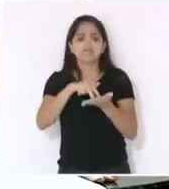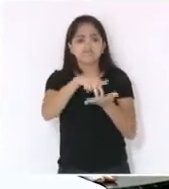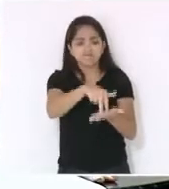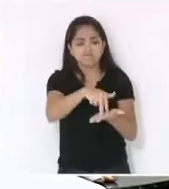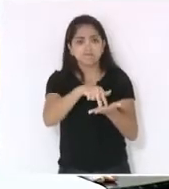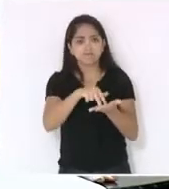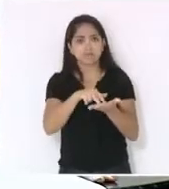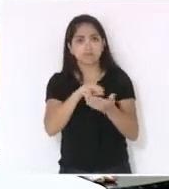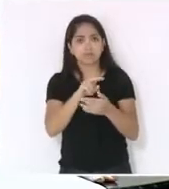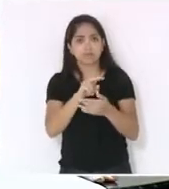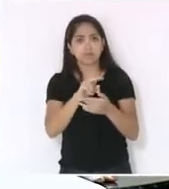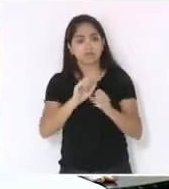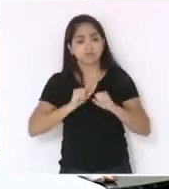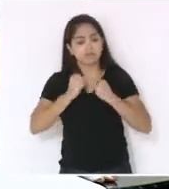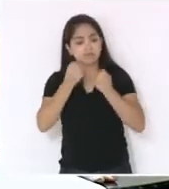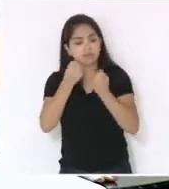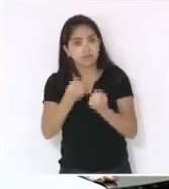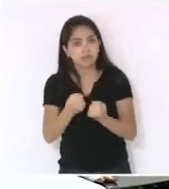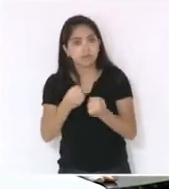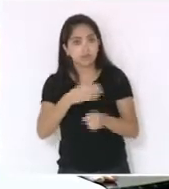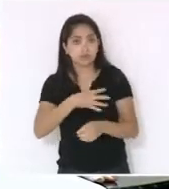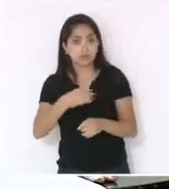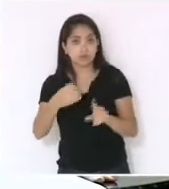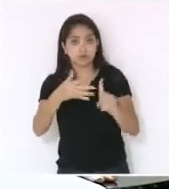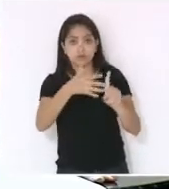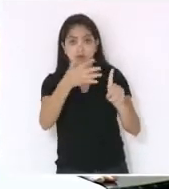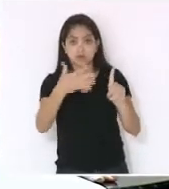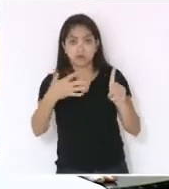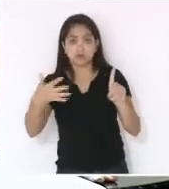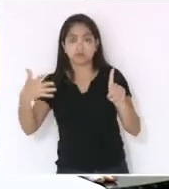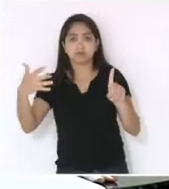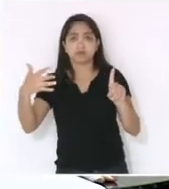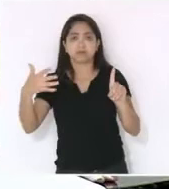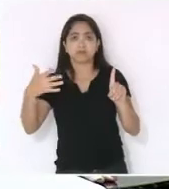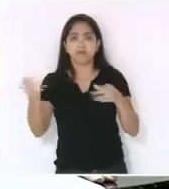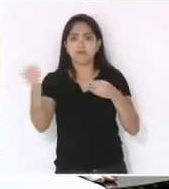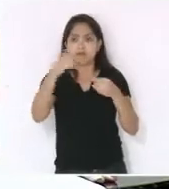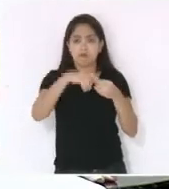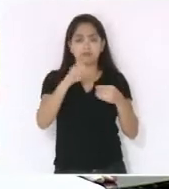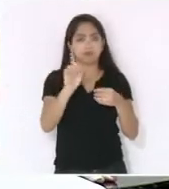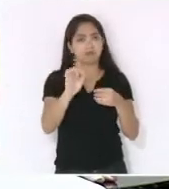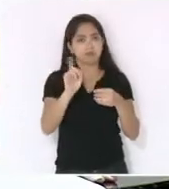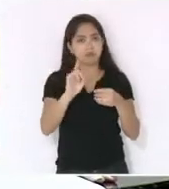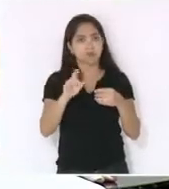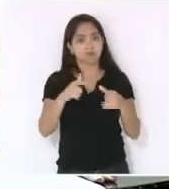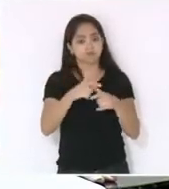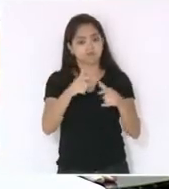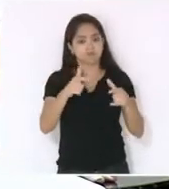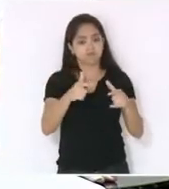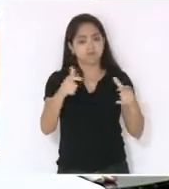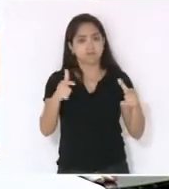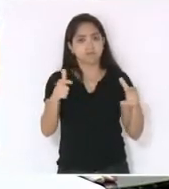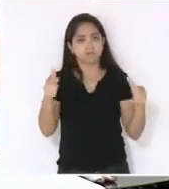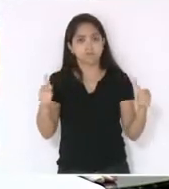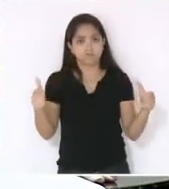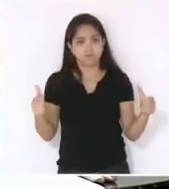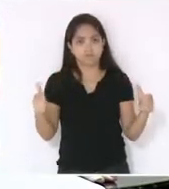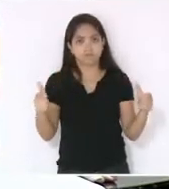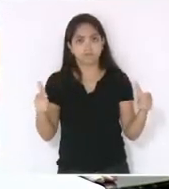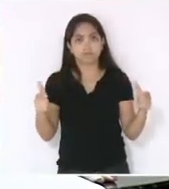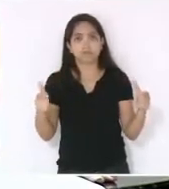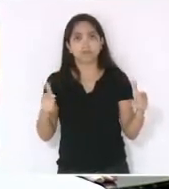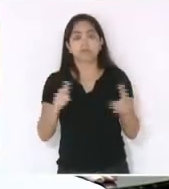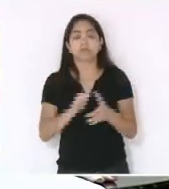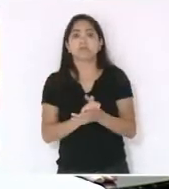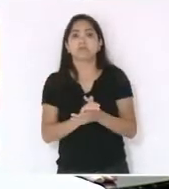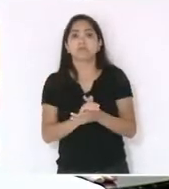filhos LGBTs. E isso não tem mais volta. Cresce mais e mais a cada dia.